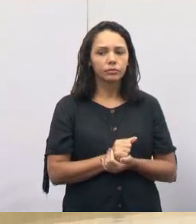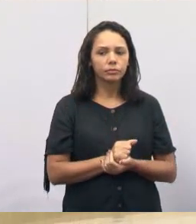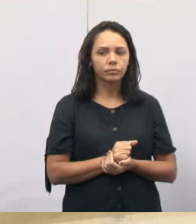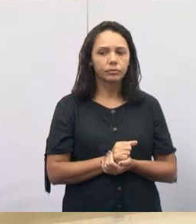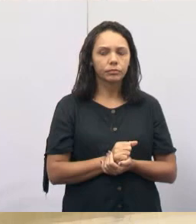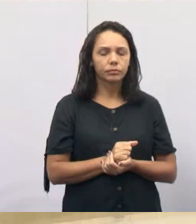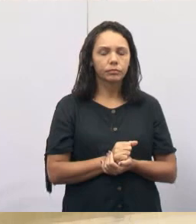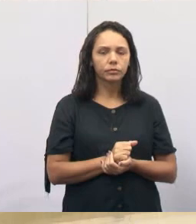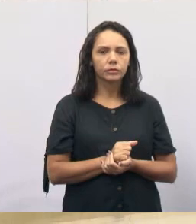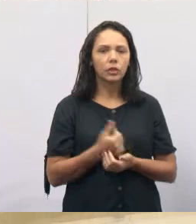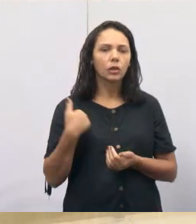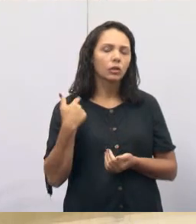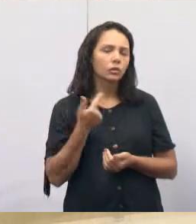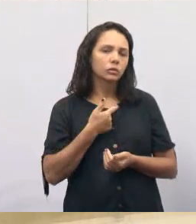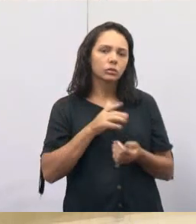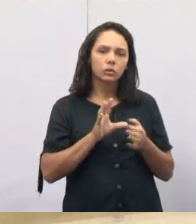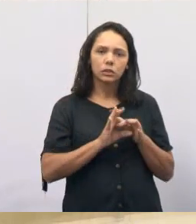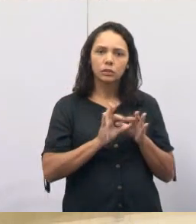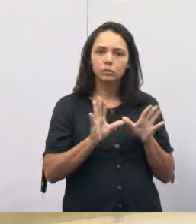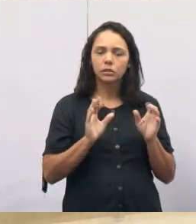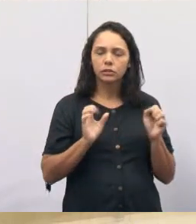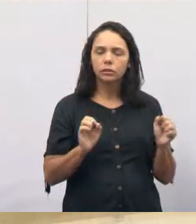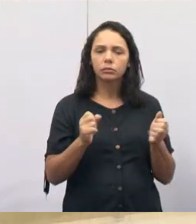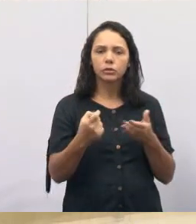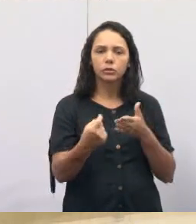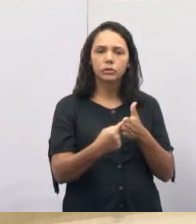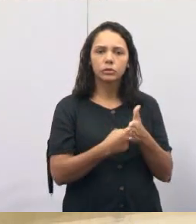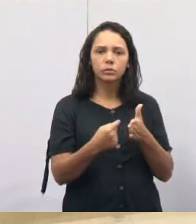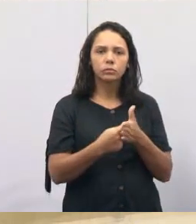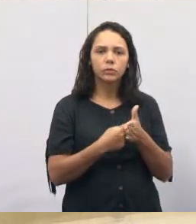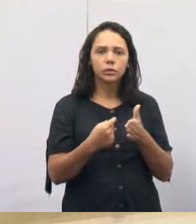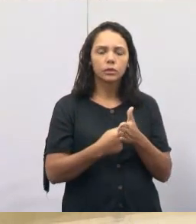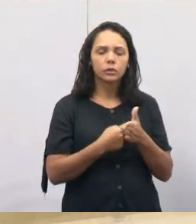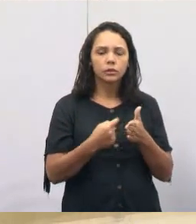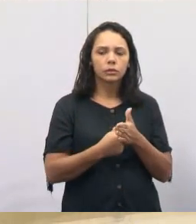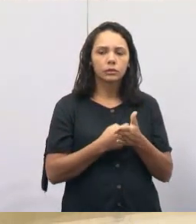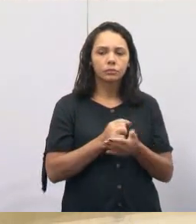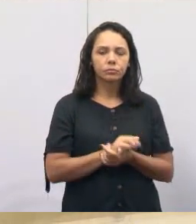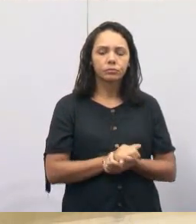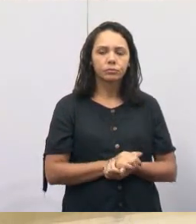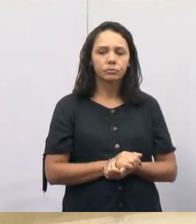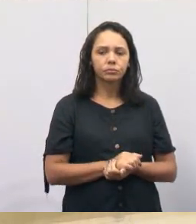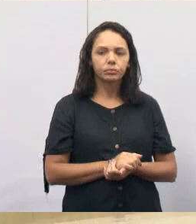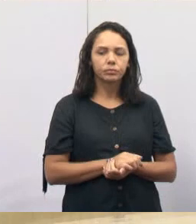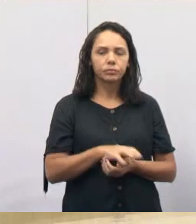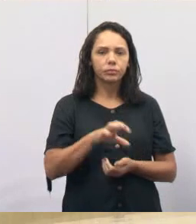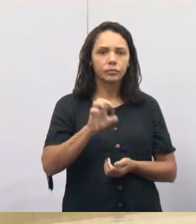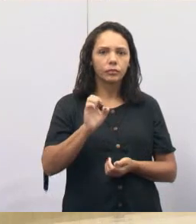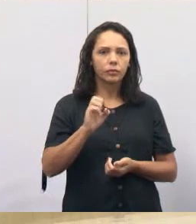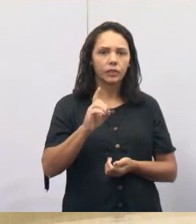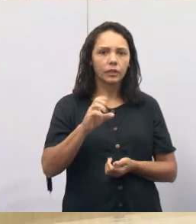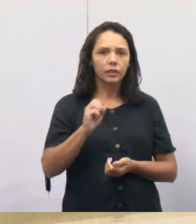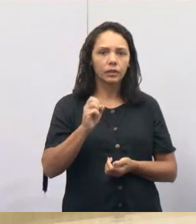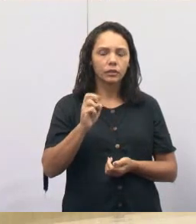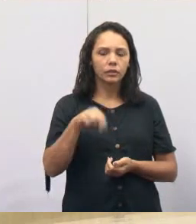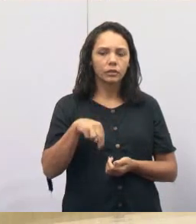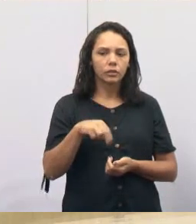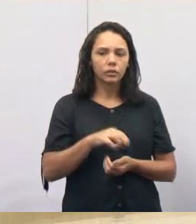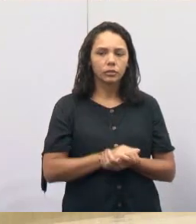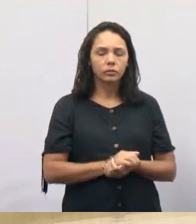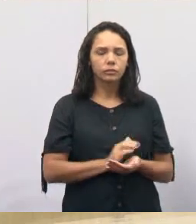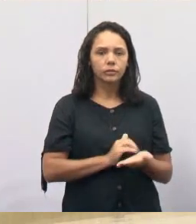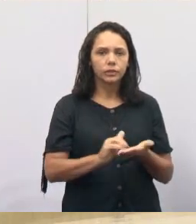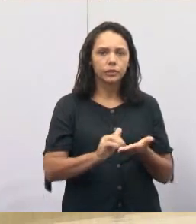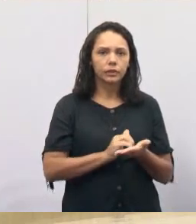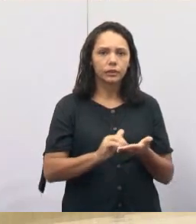colocamos à disposição para quaisquer esclarecimento para que se faça o necessário. Edson Aníbal Aquino Guedes Filho,